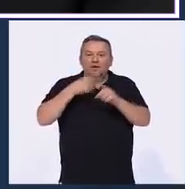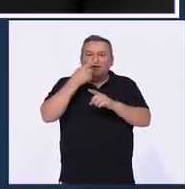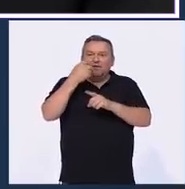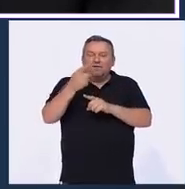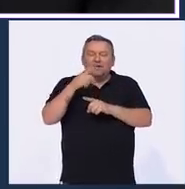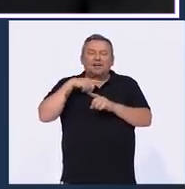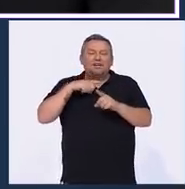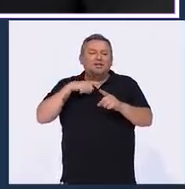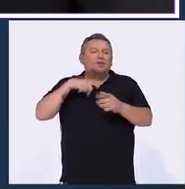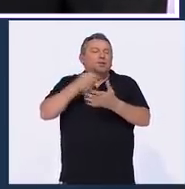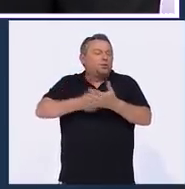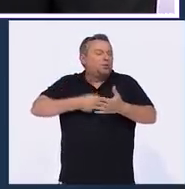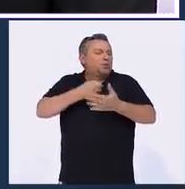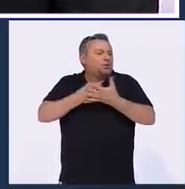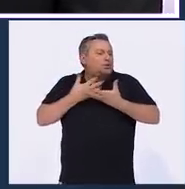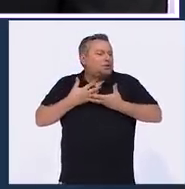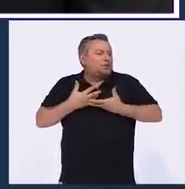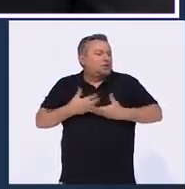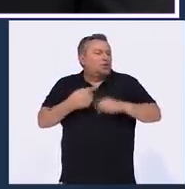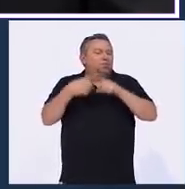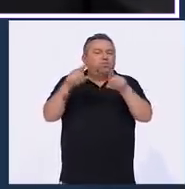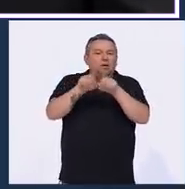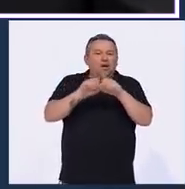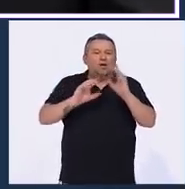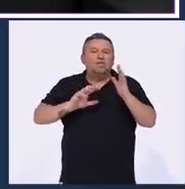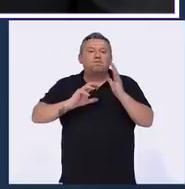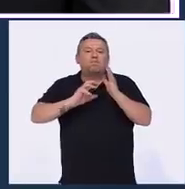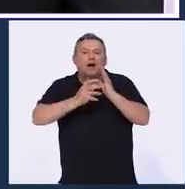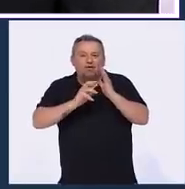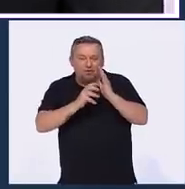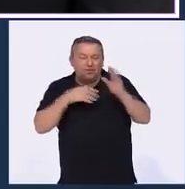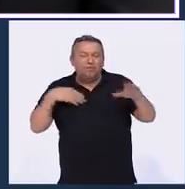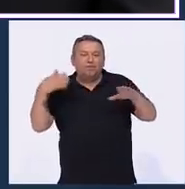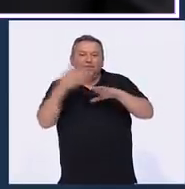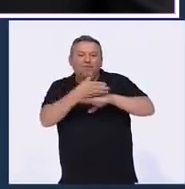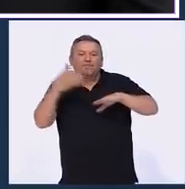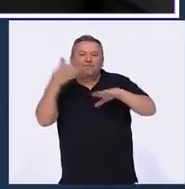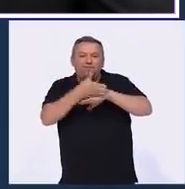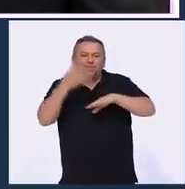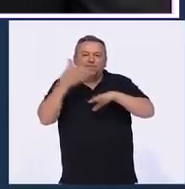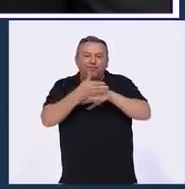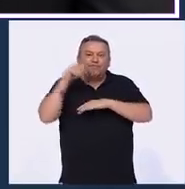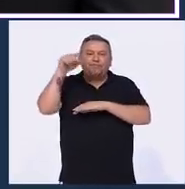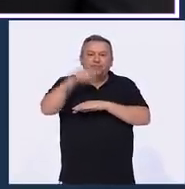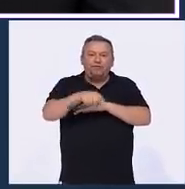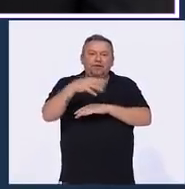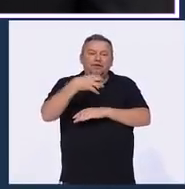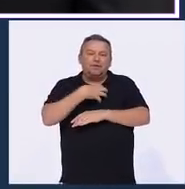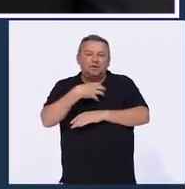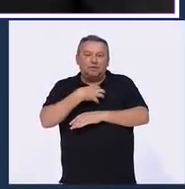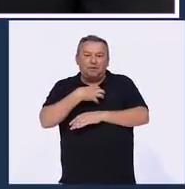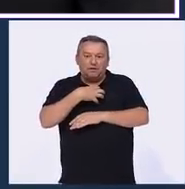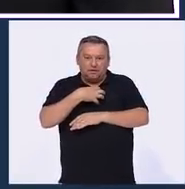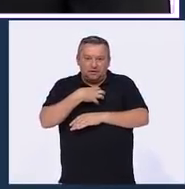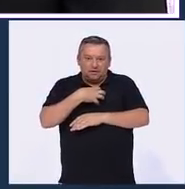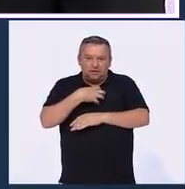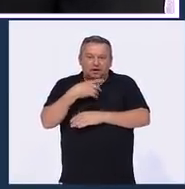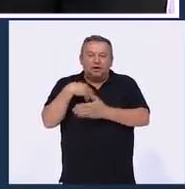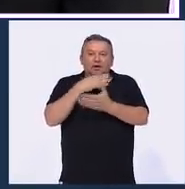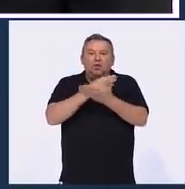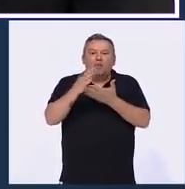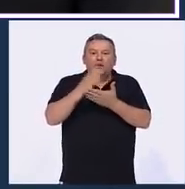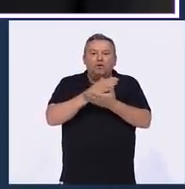esgotamento desse modelo político e grande parte desses partidos participou desse modo de governar que gerou